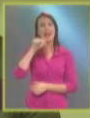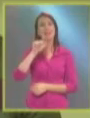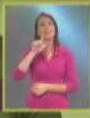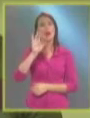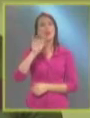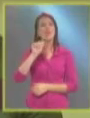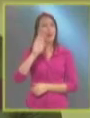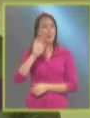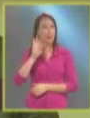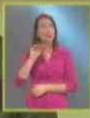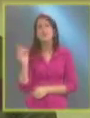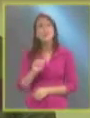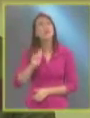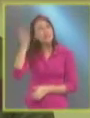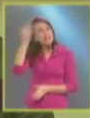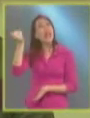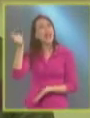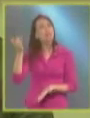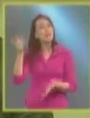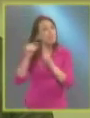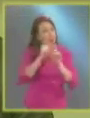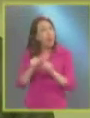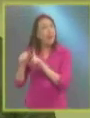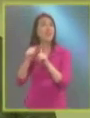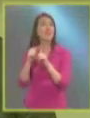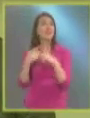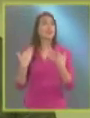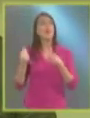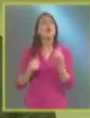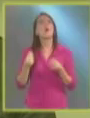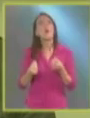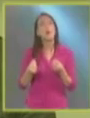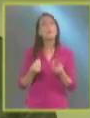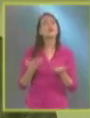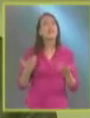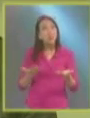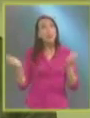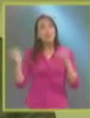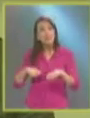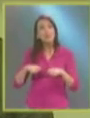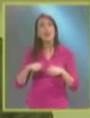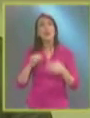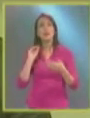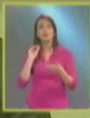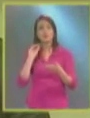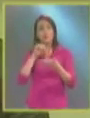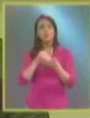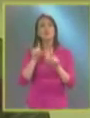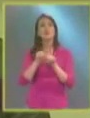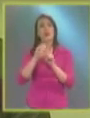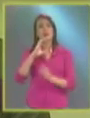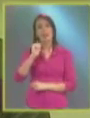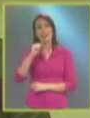analfabeto, eu sou cego. Aí, então, se a pessoa tem essa possibilidade de assinar direitinho, até lá no CAP